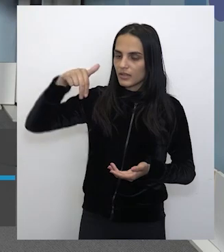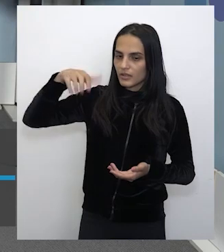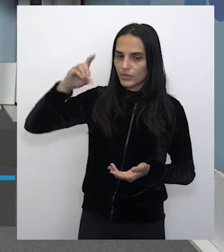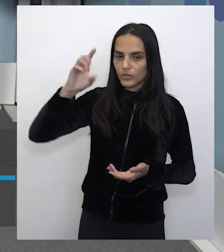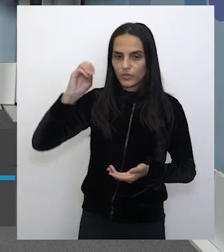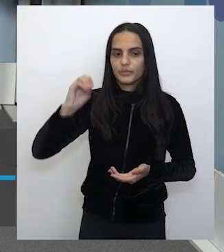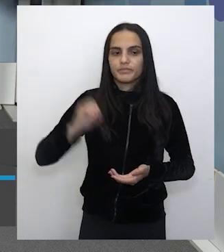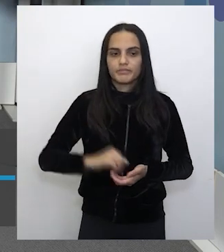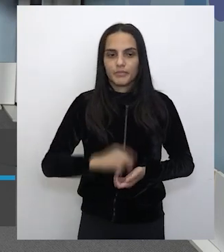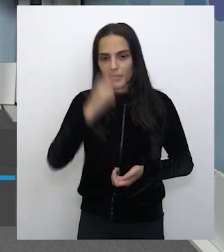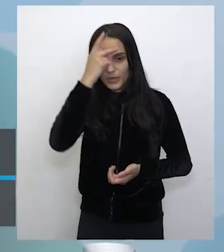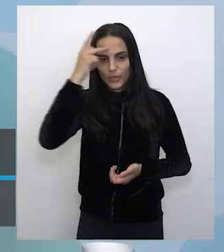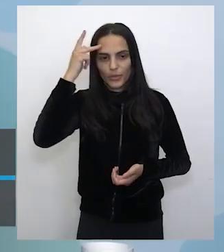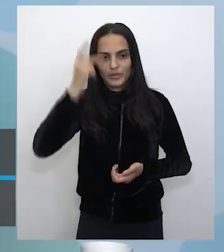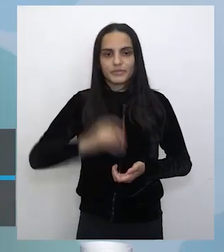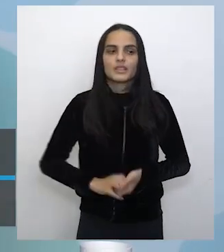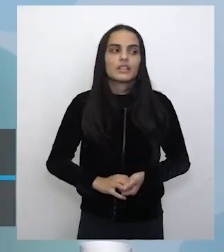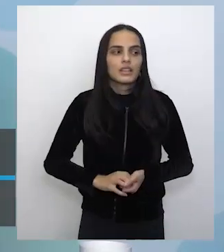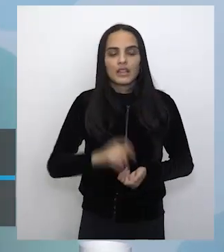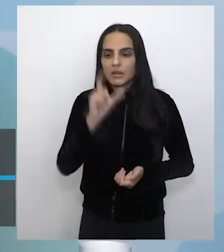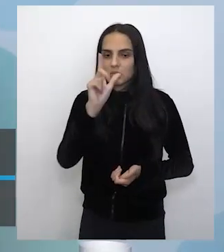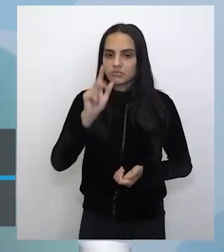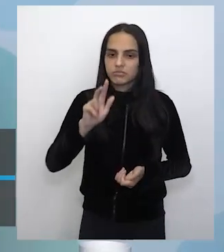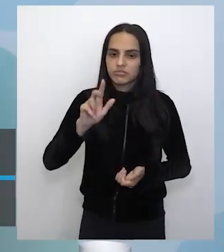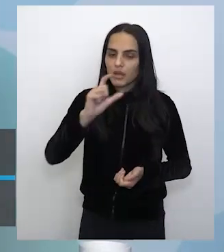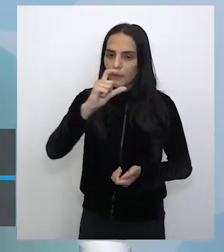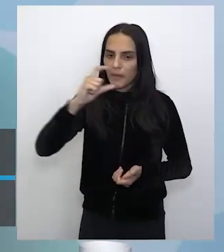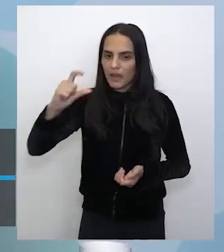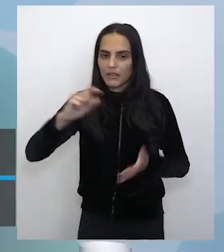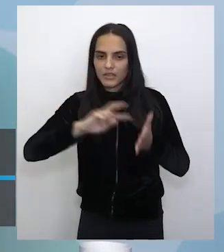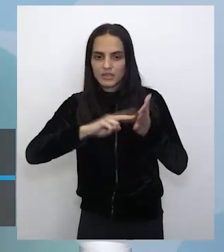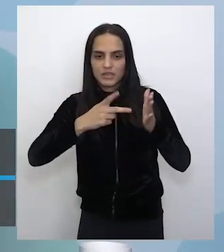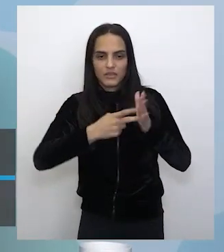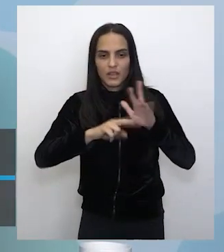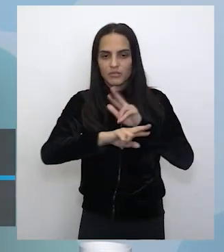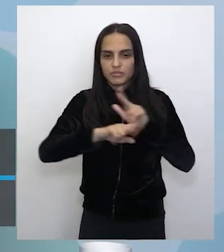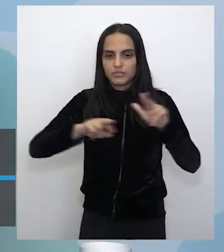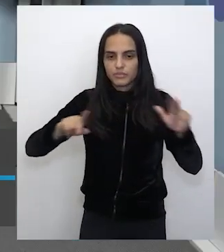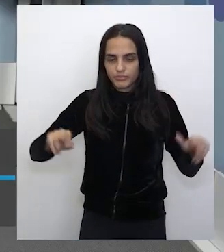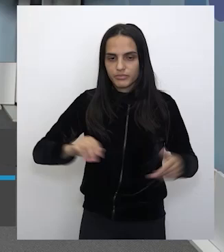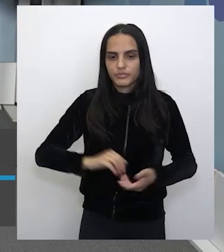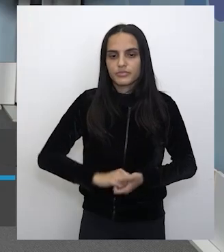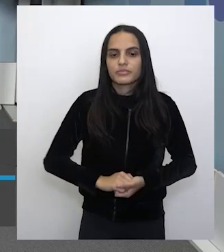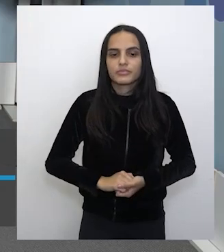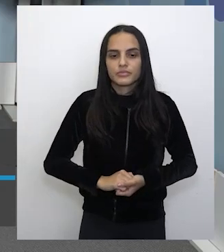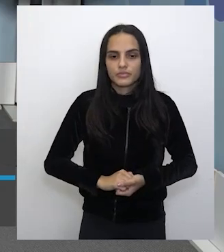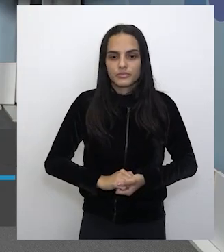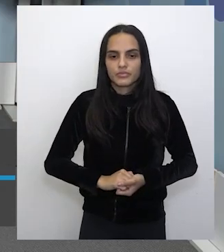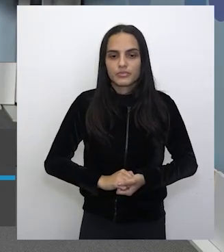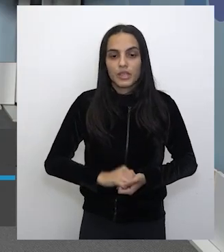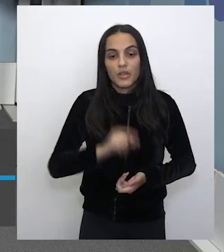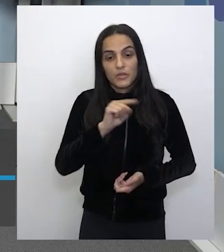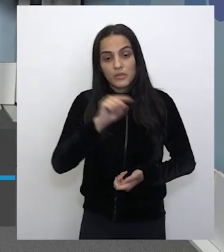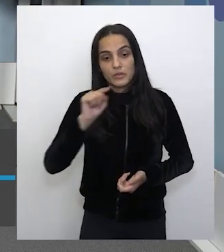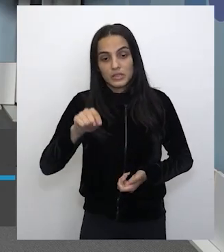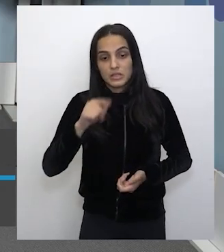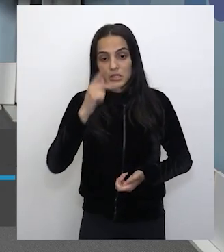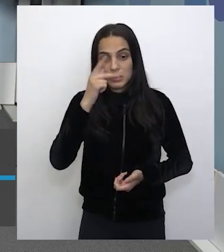palavra com vários significados, né? Então é por aí. É por aí. Então eu trouxe essas duas percepções e você fica ao seu